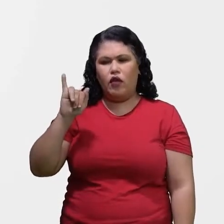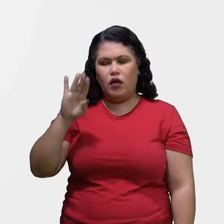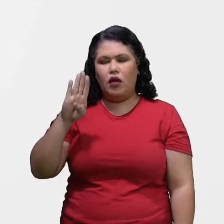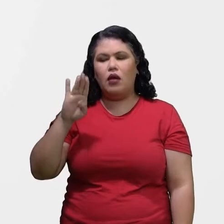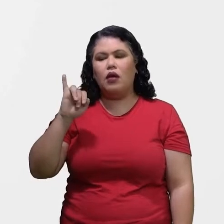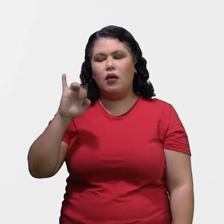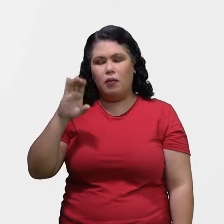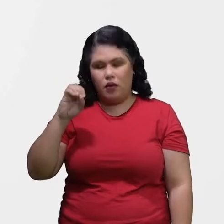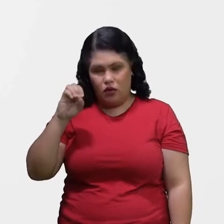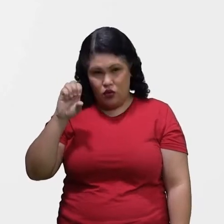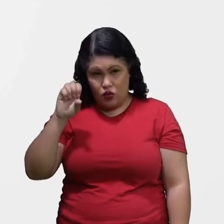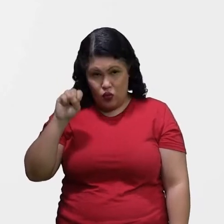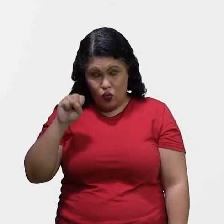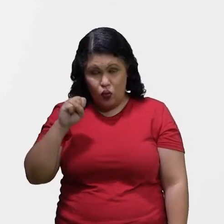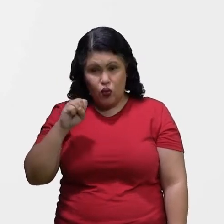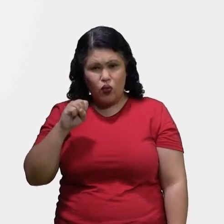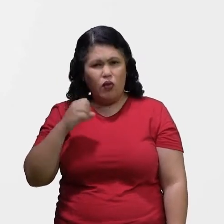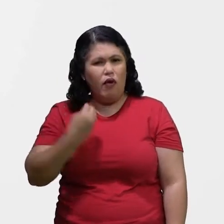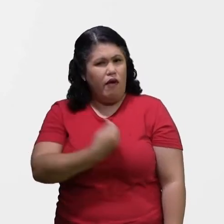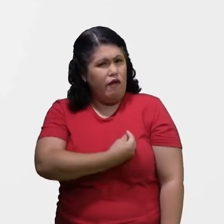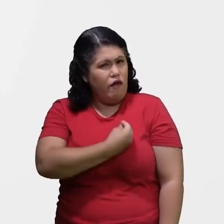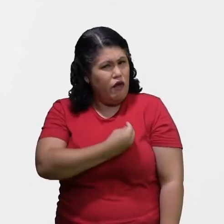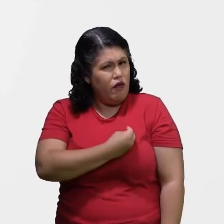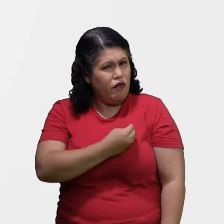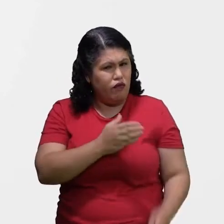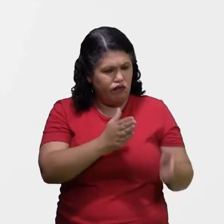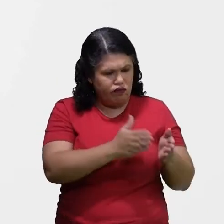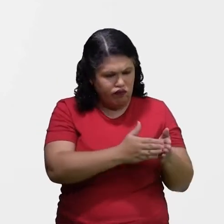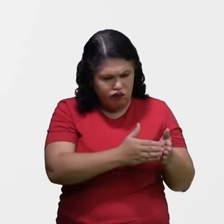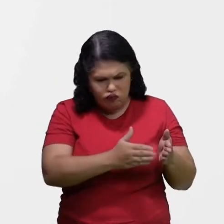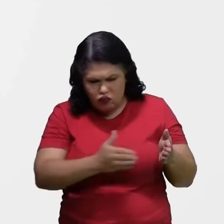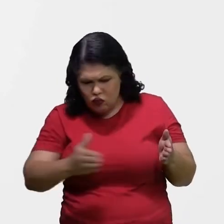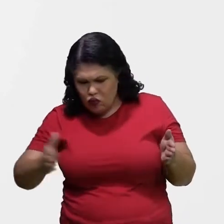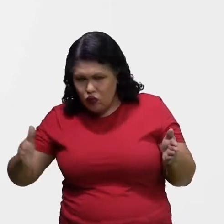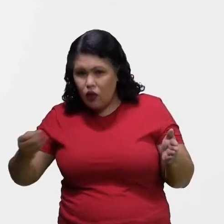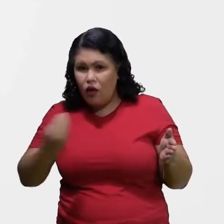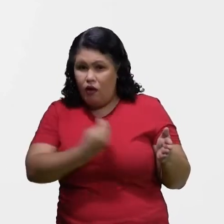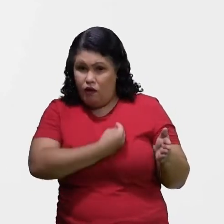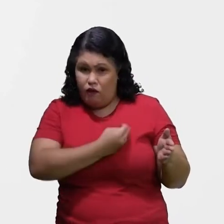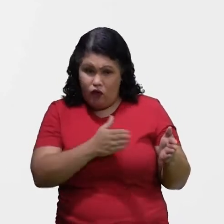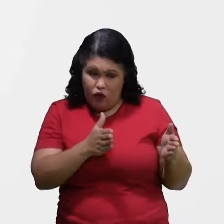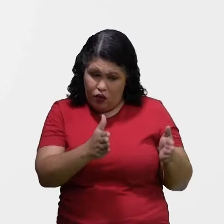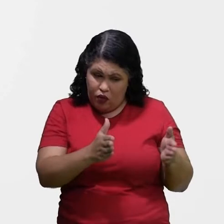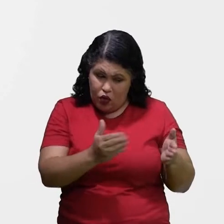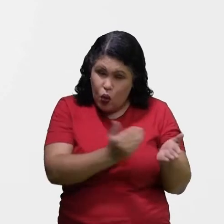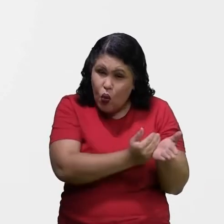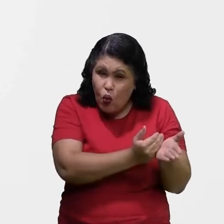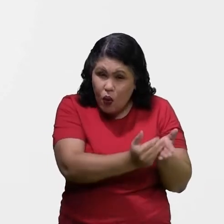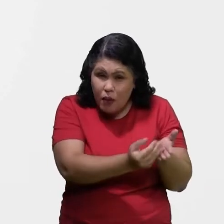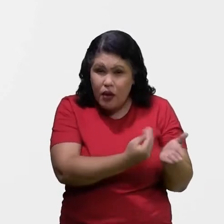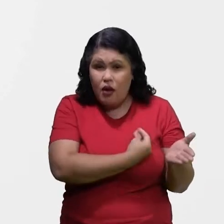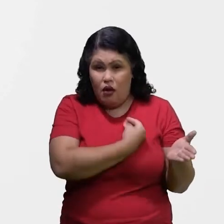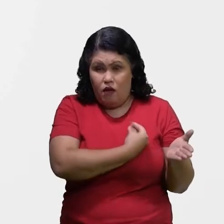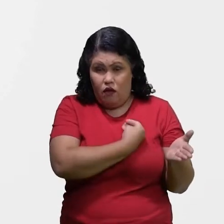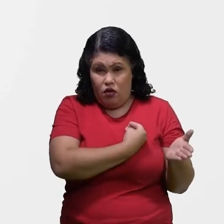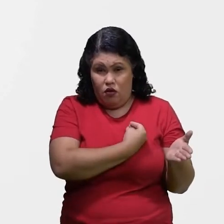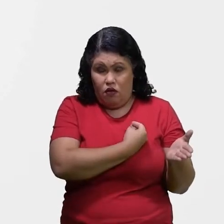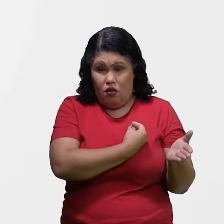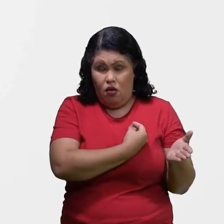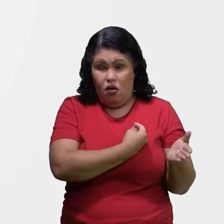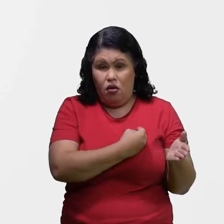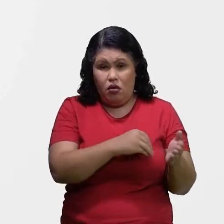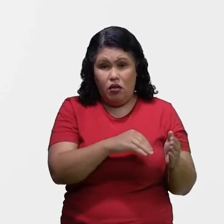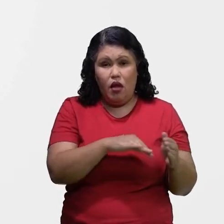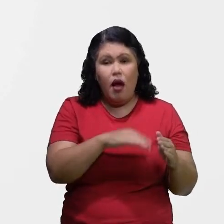em um ambiente aquático, geralmente logo no início da sua vida, logo no desenvolvimento da sua vida. Depois eles fazem